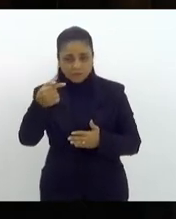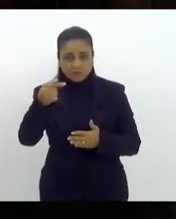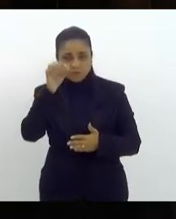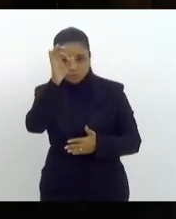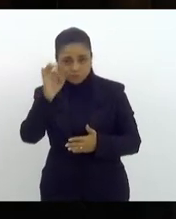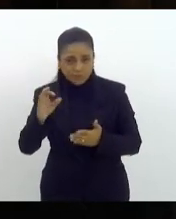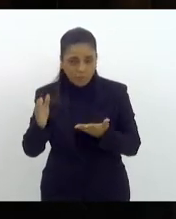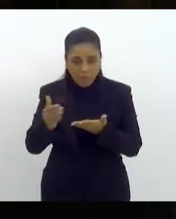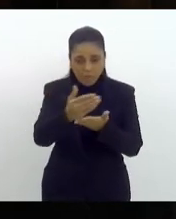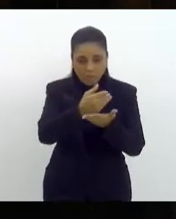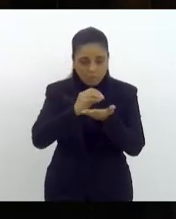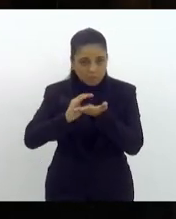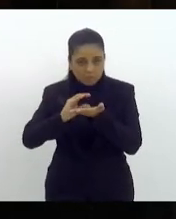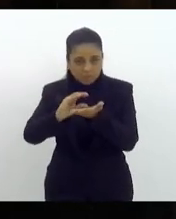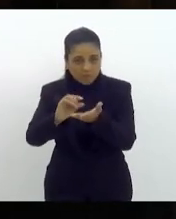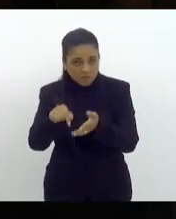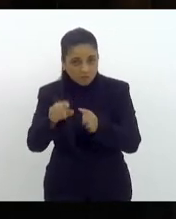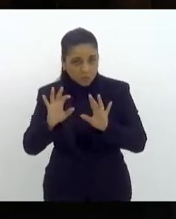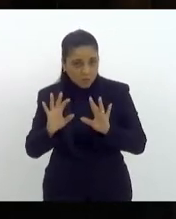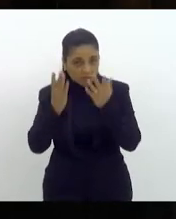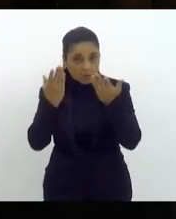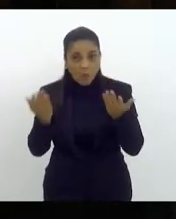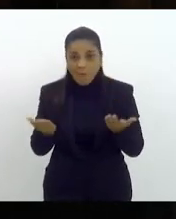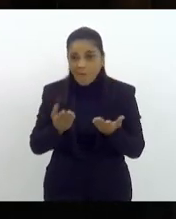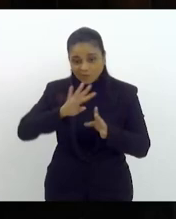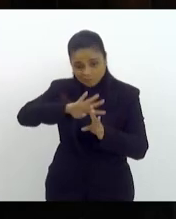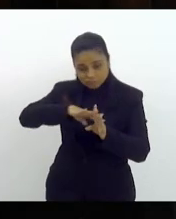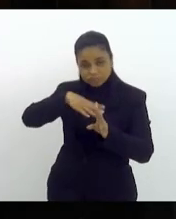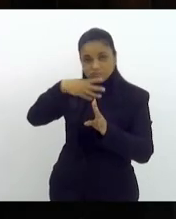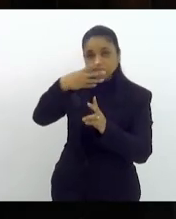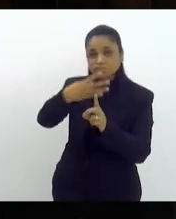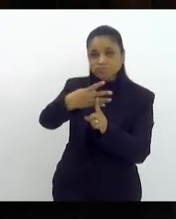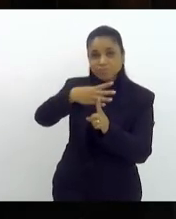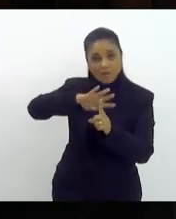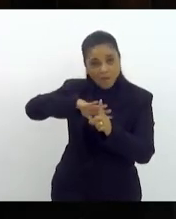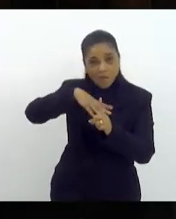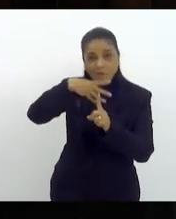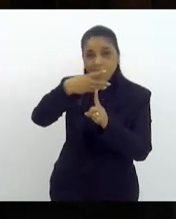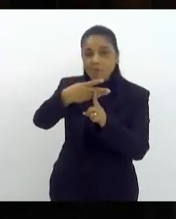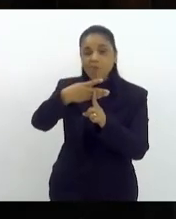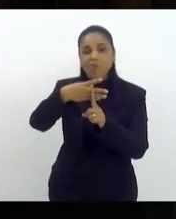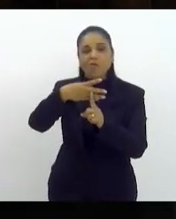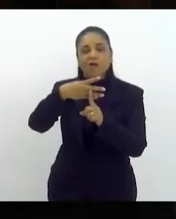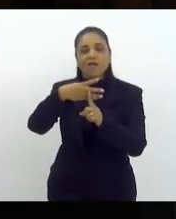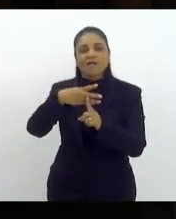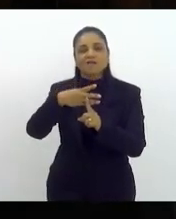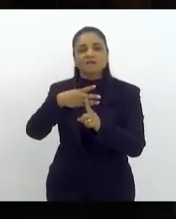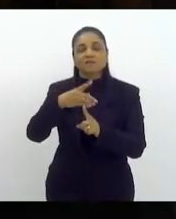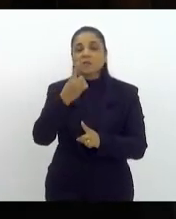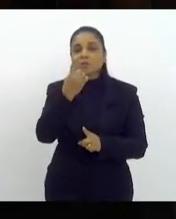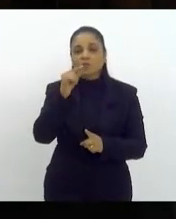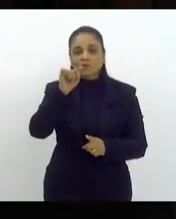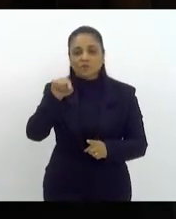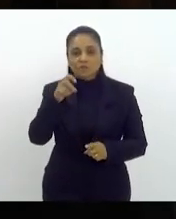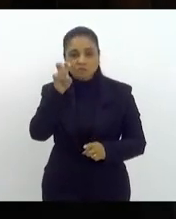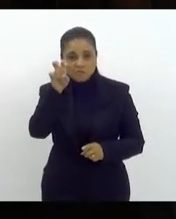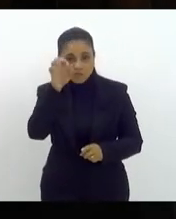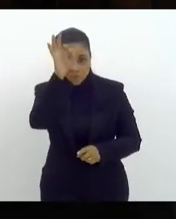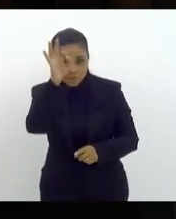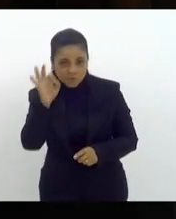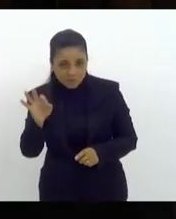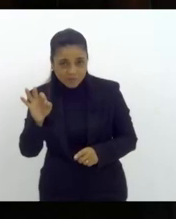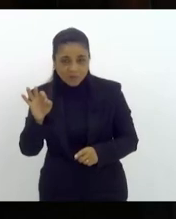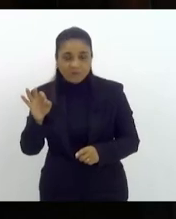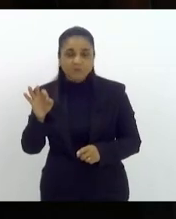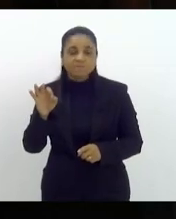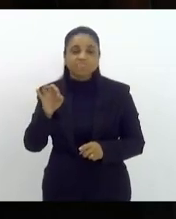podia se investir nesse tipo de evento E hoje nós conseguimos aí alavancar isso para um e meio por cento é